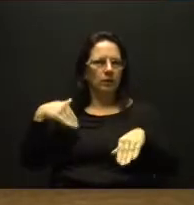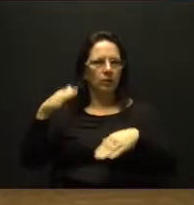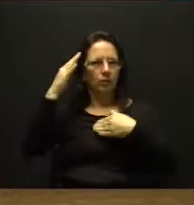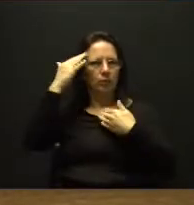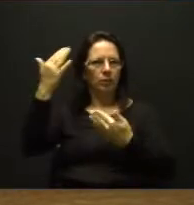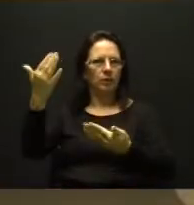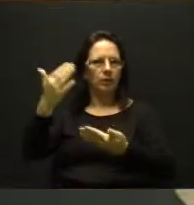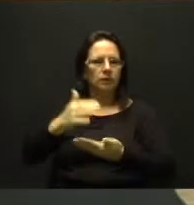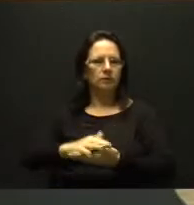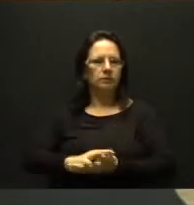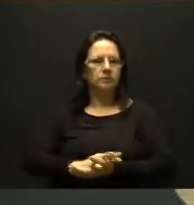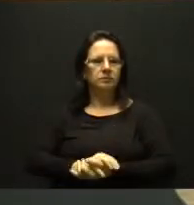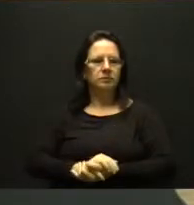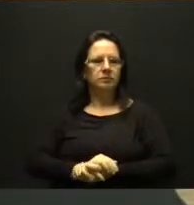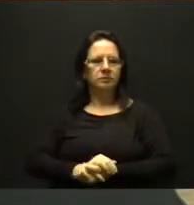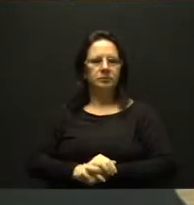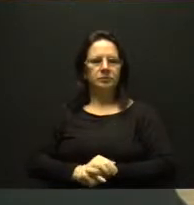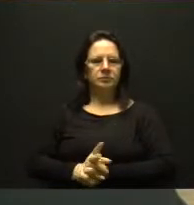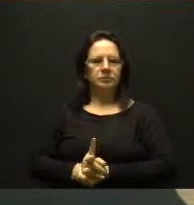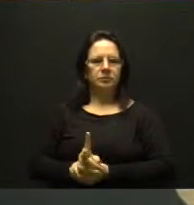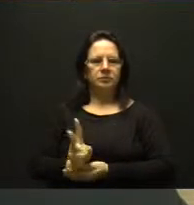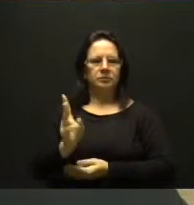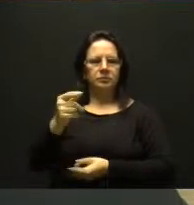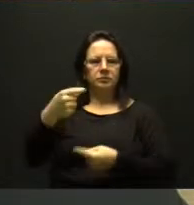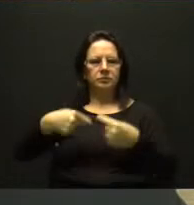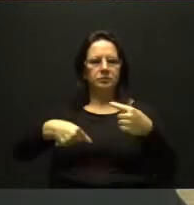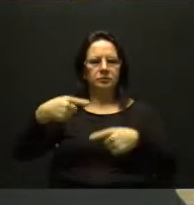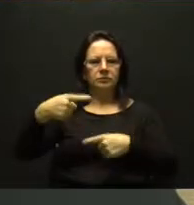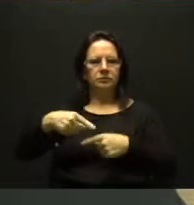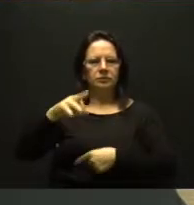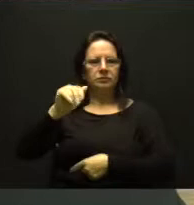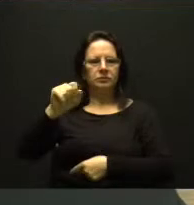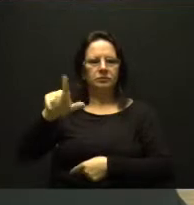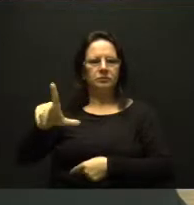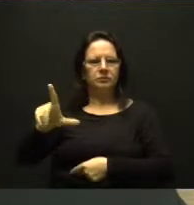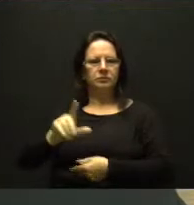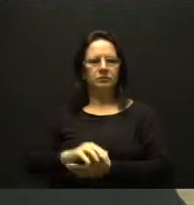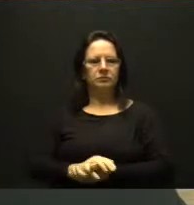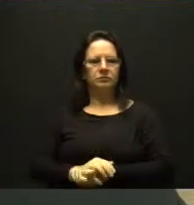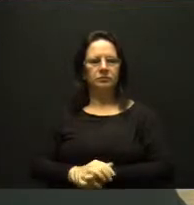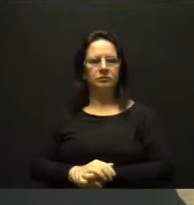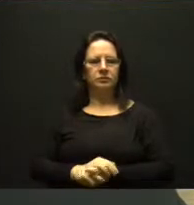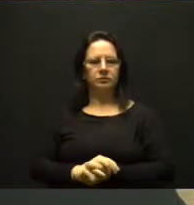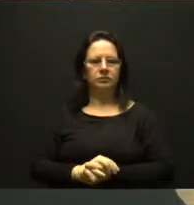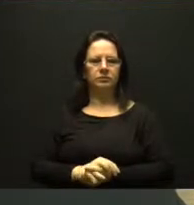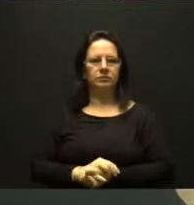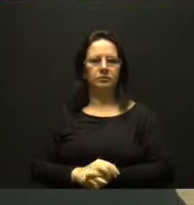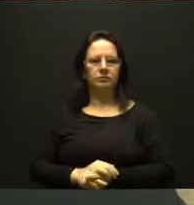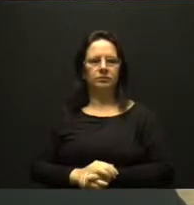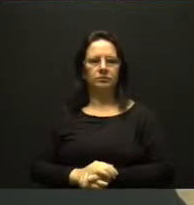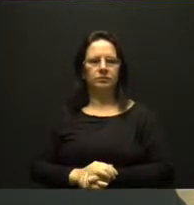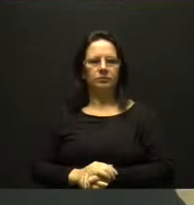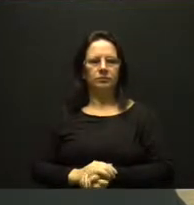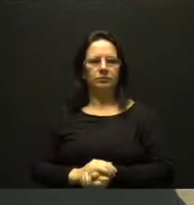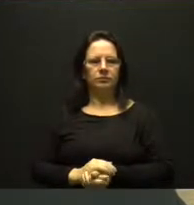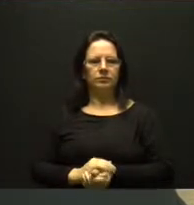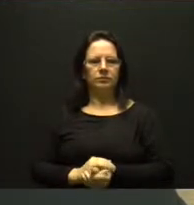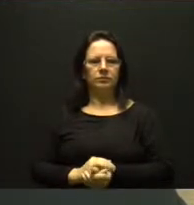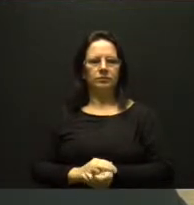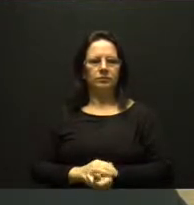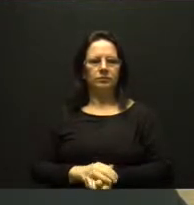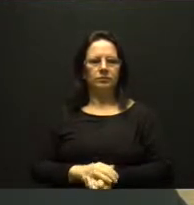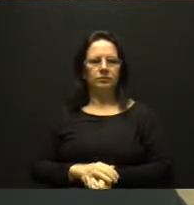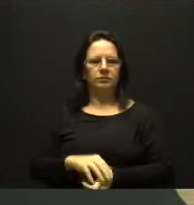obrigado continua em discussão com a palavra o vereador rafael tucano é o presidente não quis